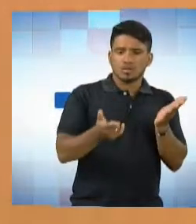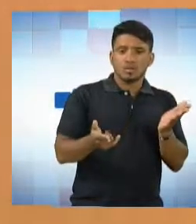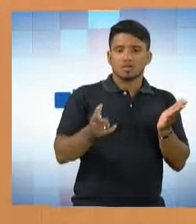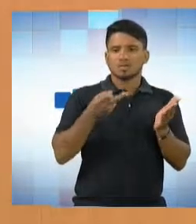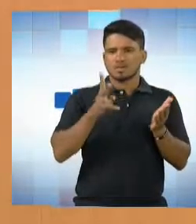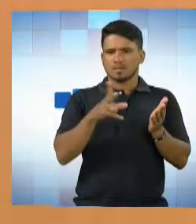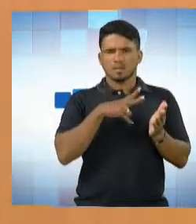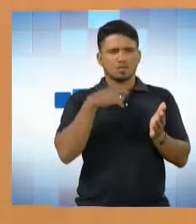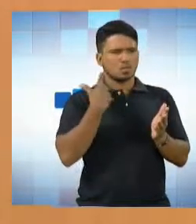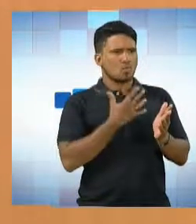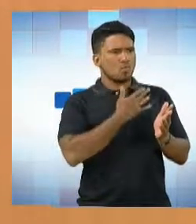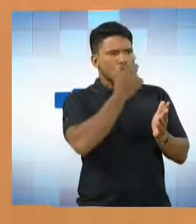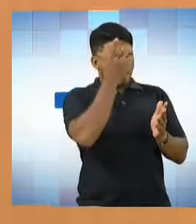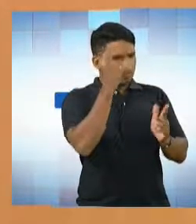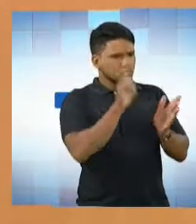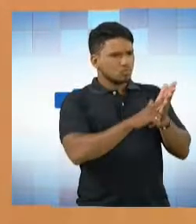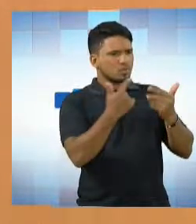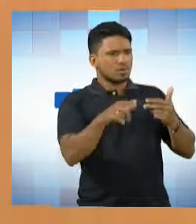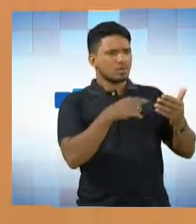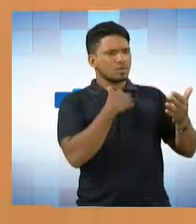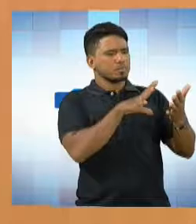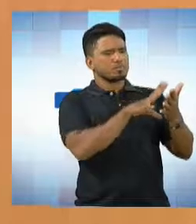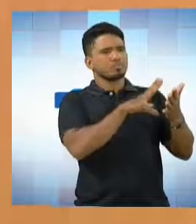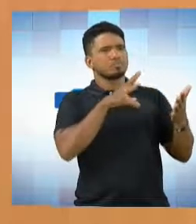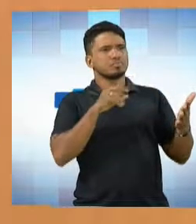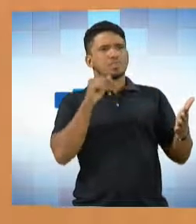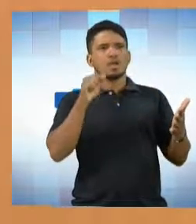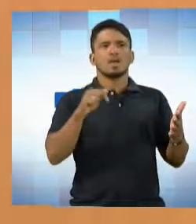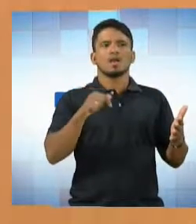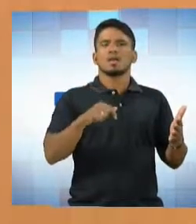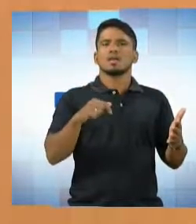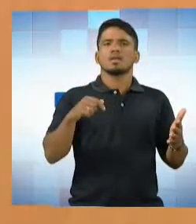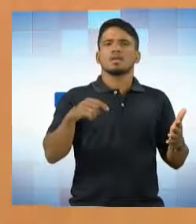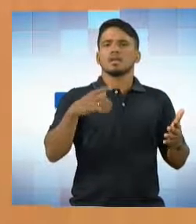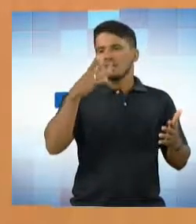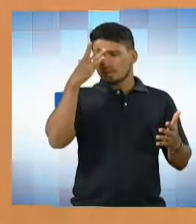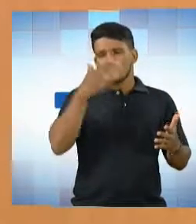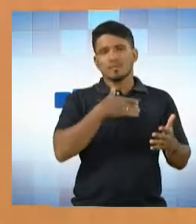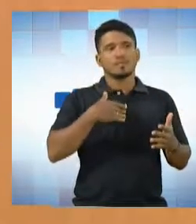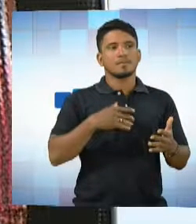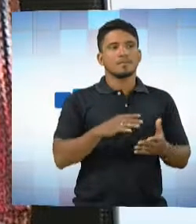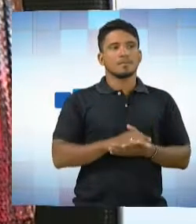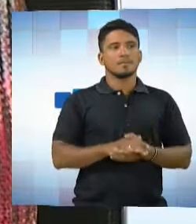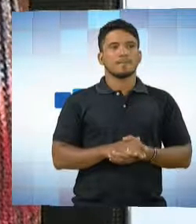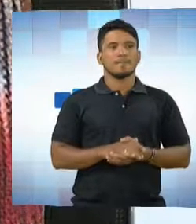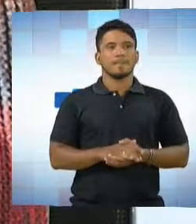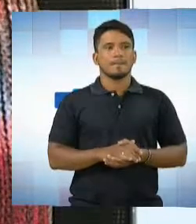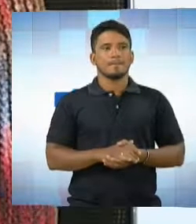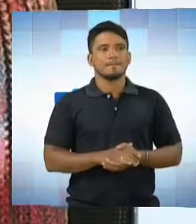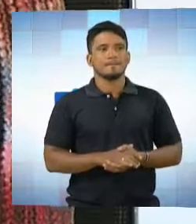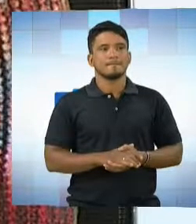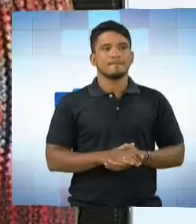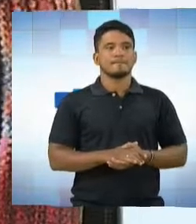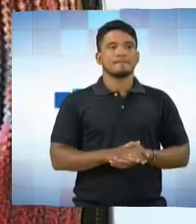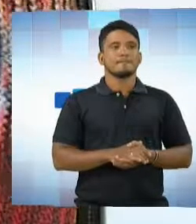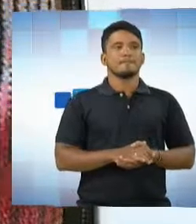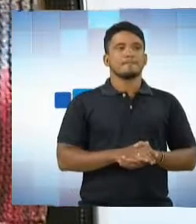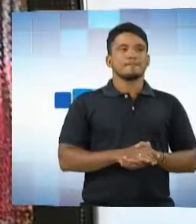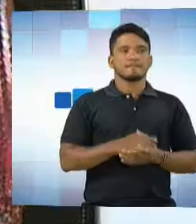a gente vê como referência. Quem você vê no jornalismo piauiense como referência? Ah, eu pulo. Ah,